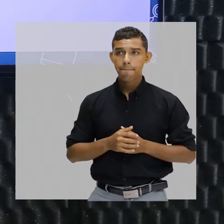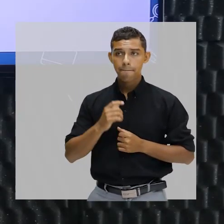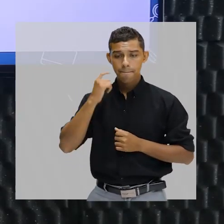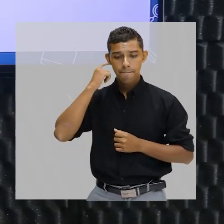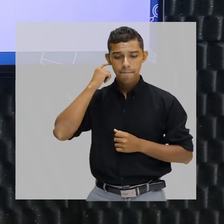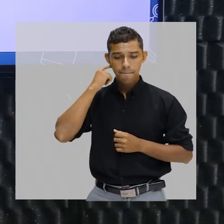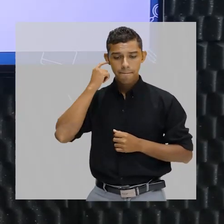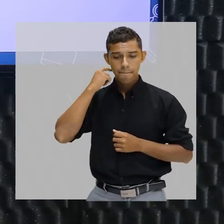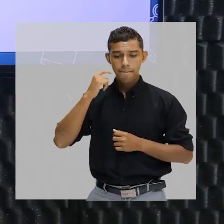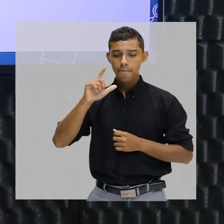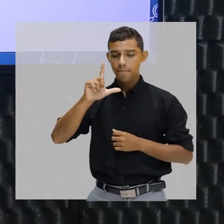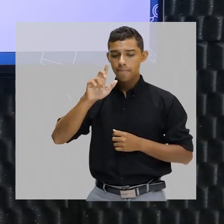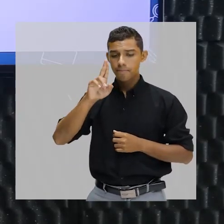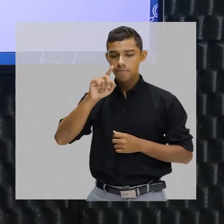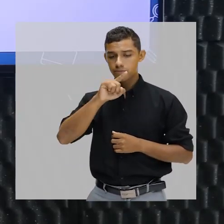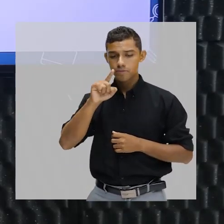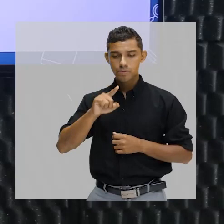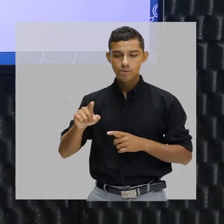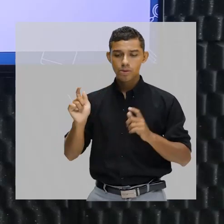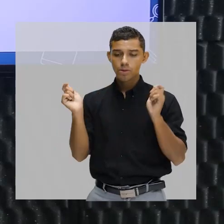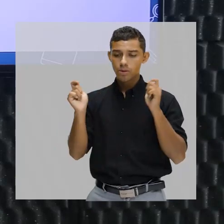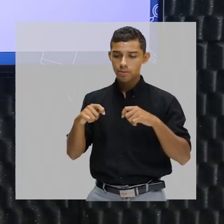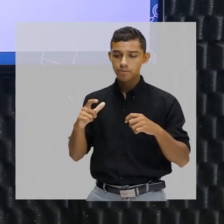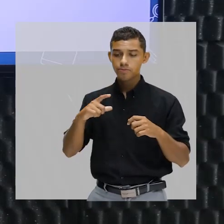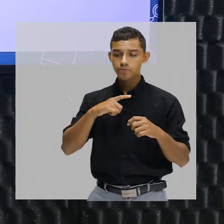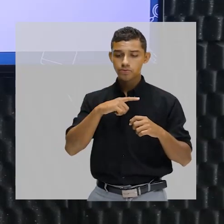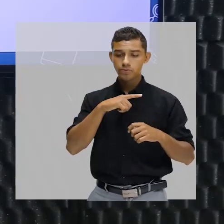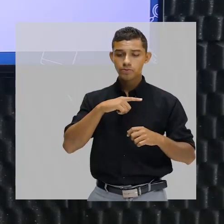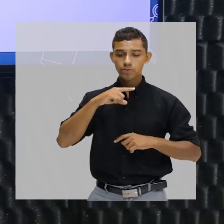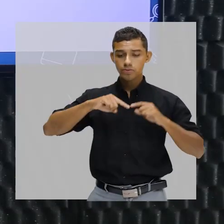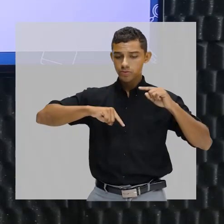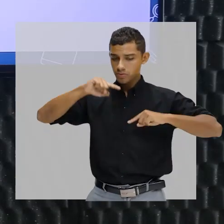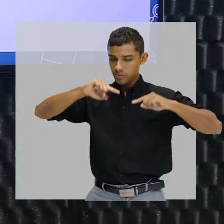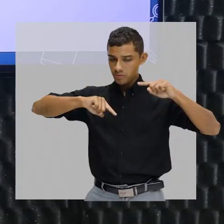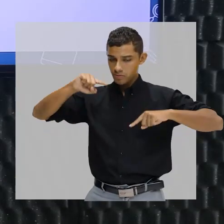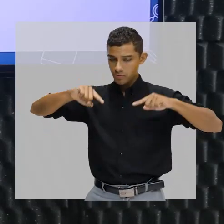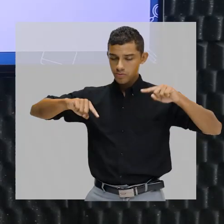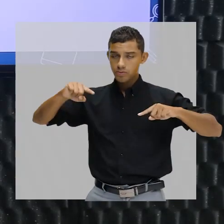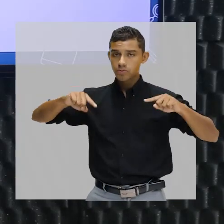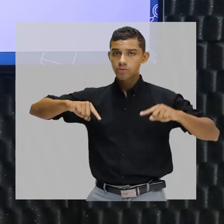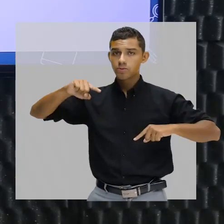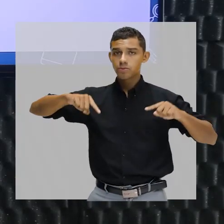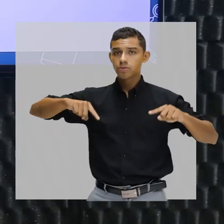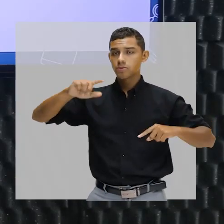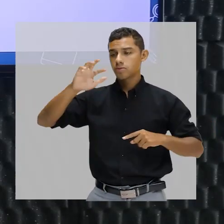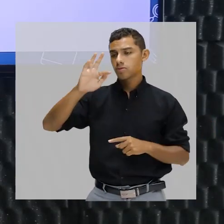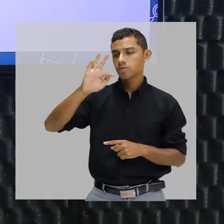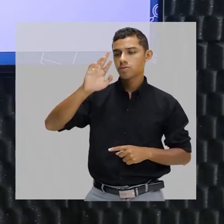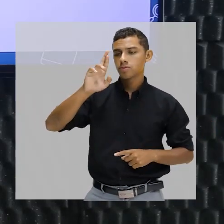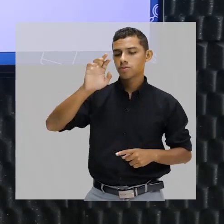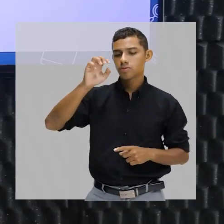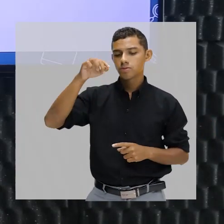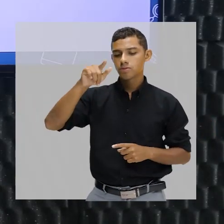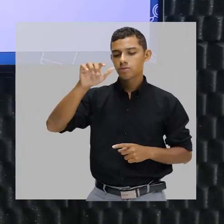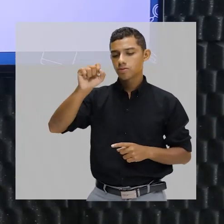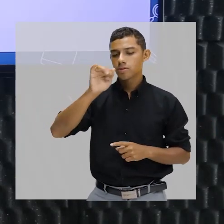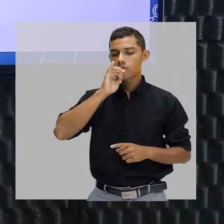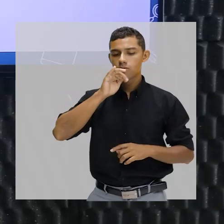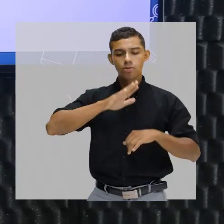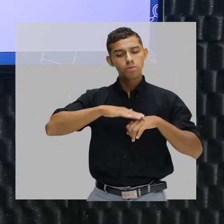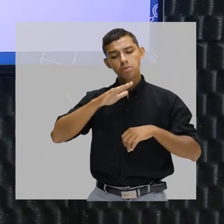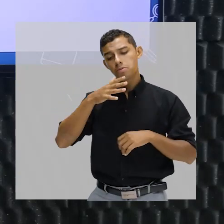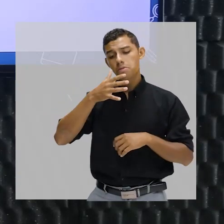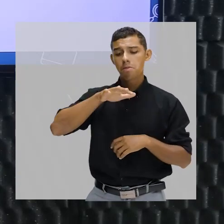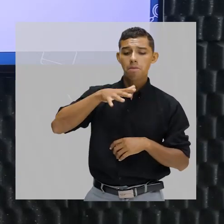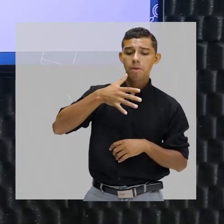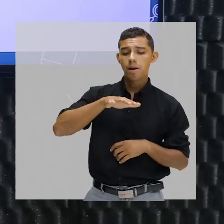mesma natureza da luz, porém tem uma relação com a frequência, certo? Ou seja, são ondas mais ou menos